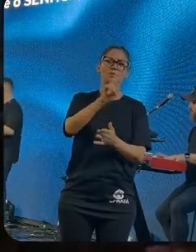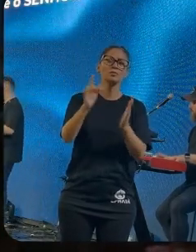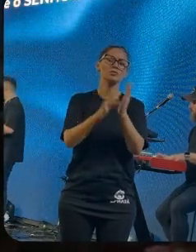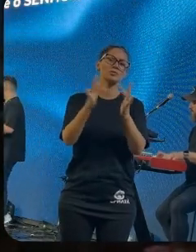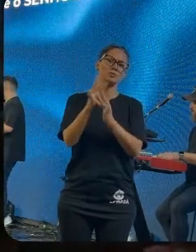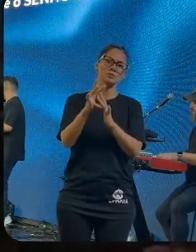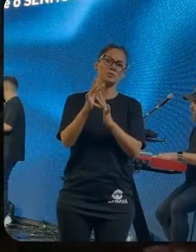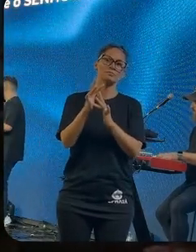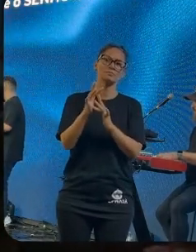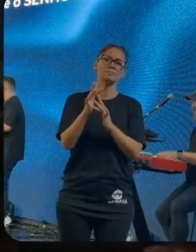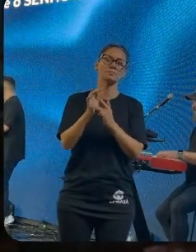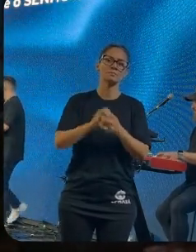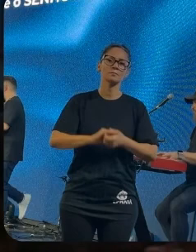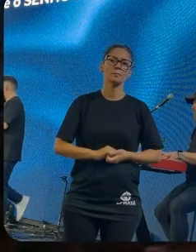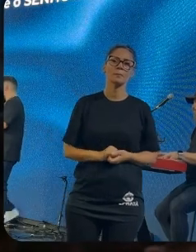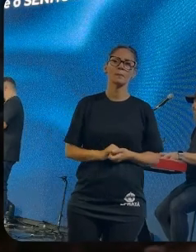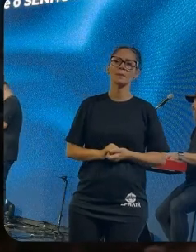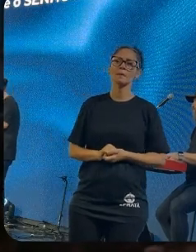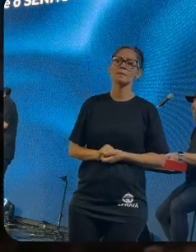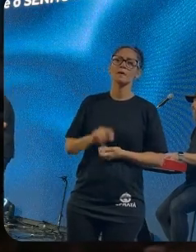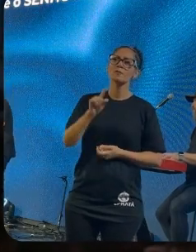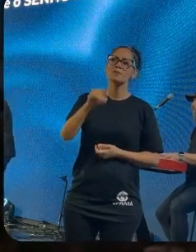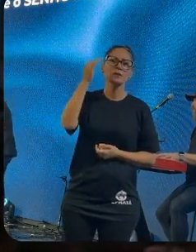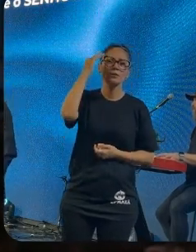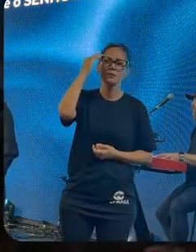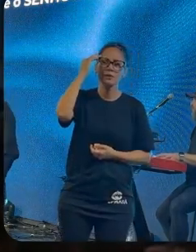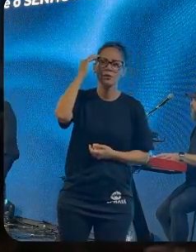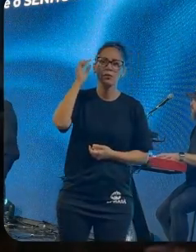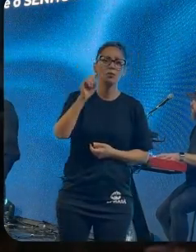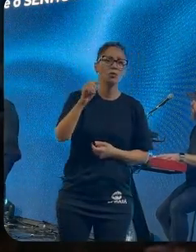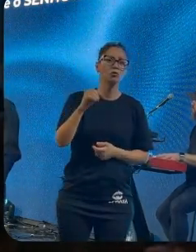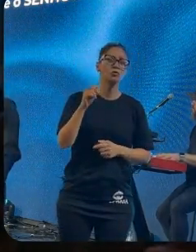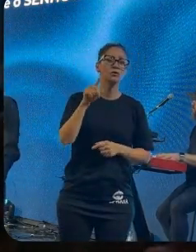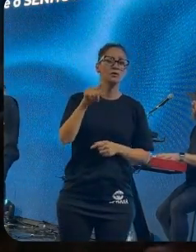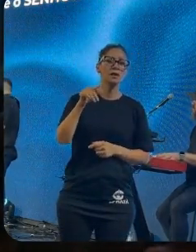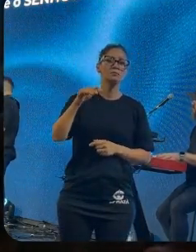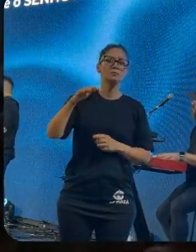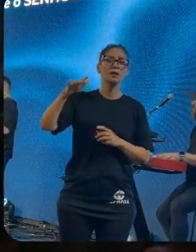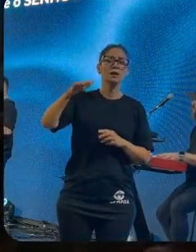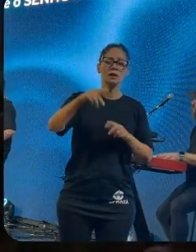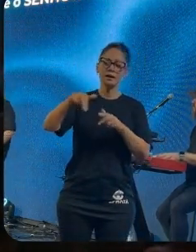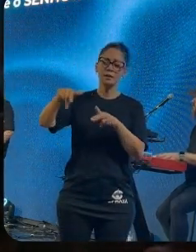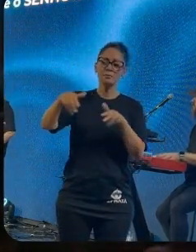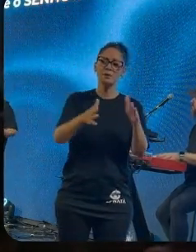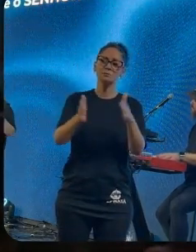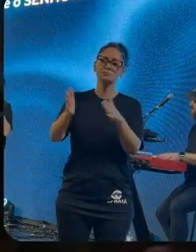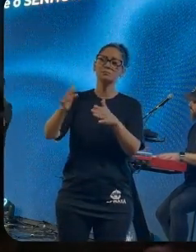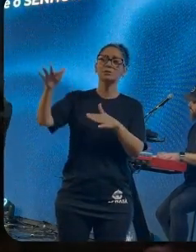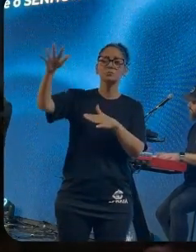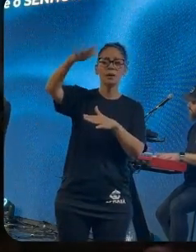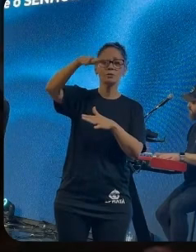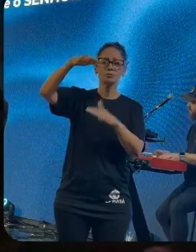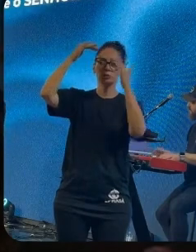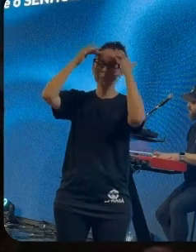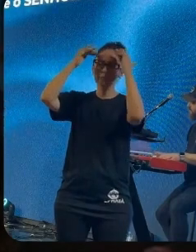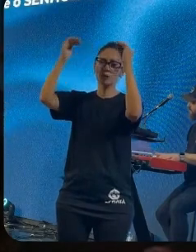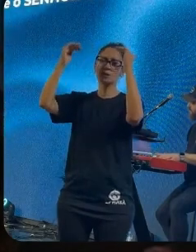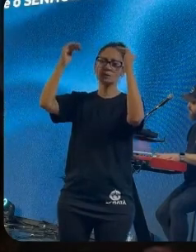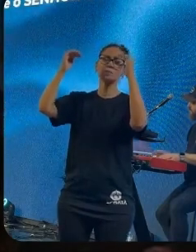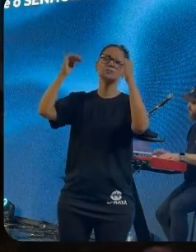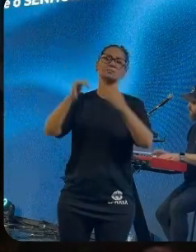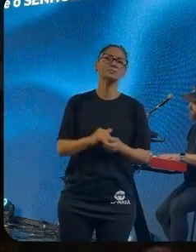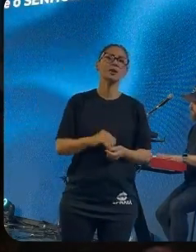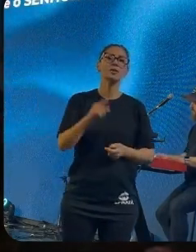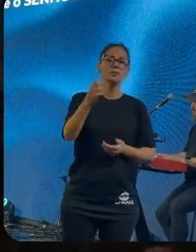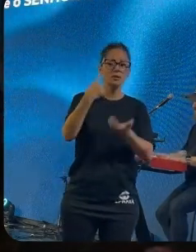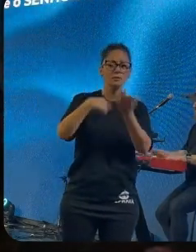obediência, o extraordinário te encontra. Será que você não entendeu? Quando você caminha debaixo de obediência, o sobrenatural te acha. Será que você não entendeu?